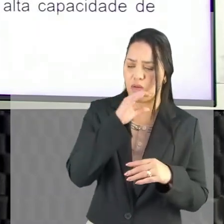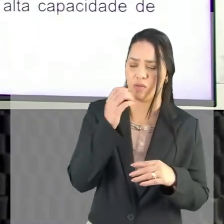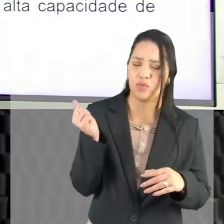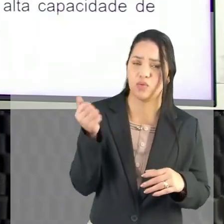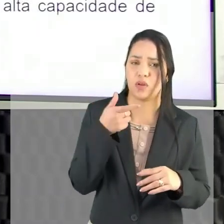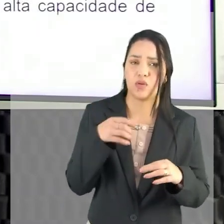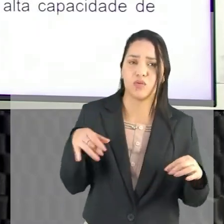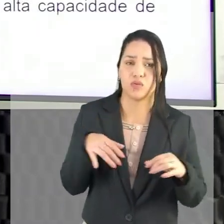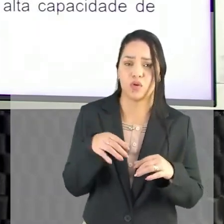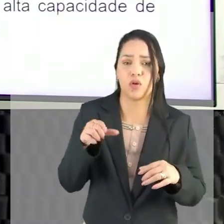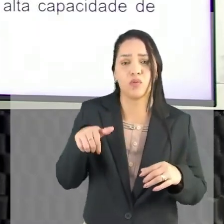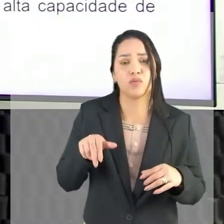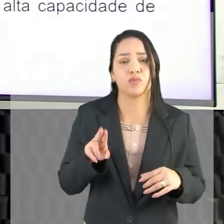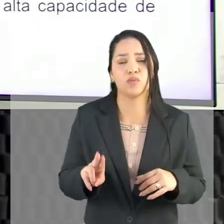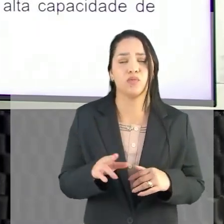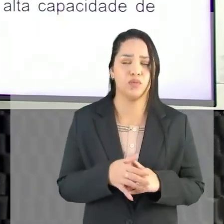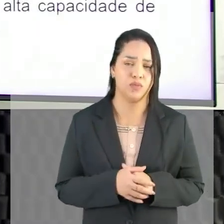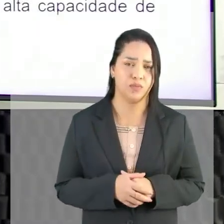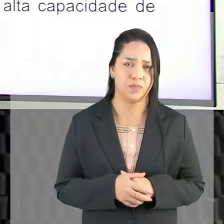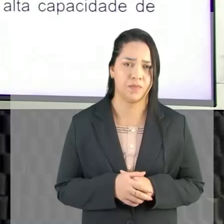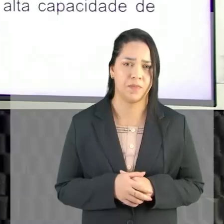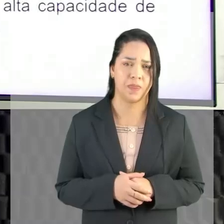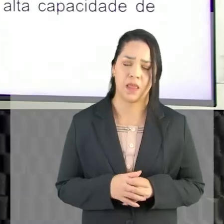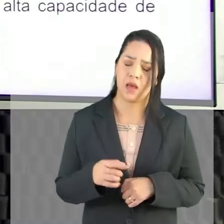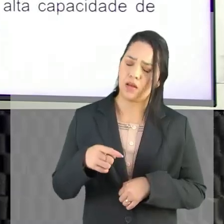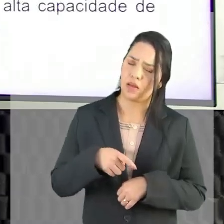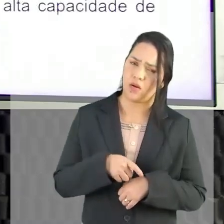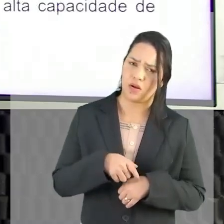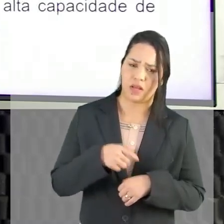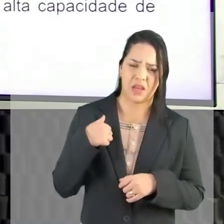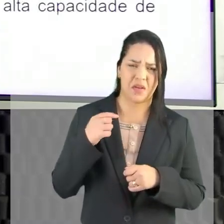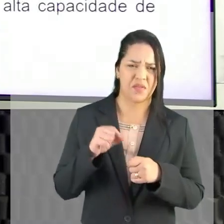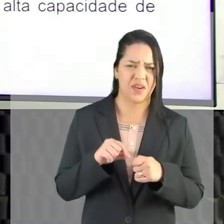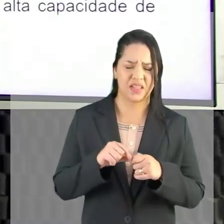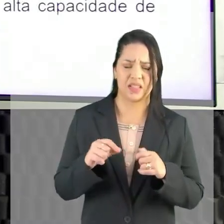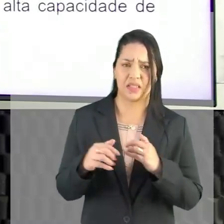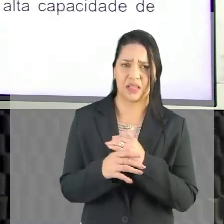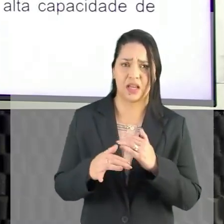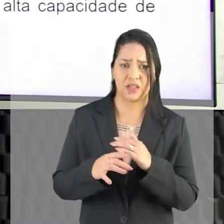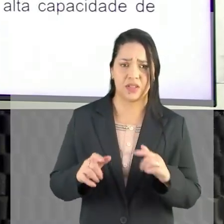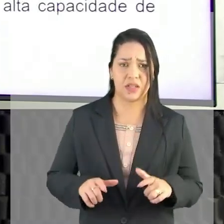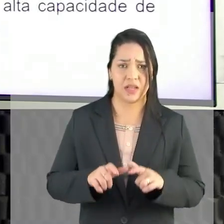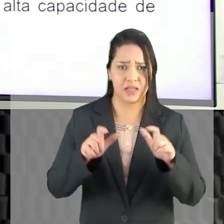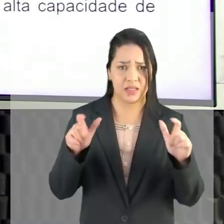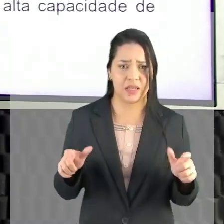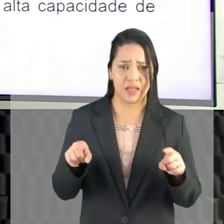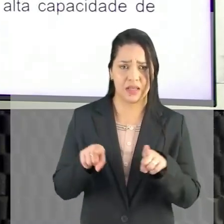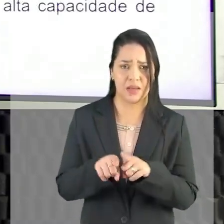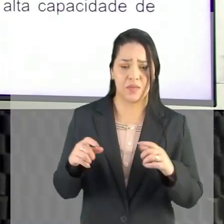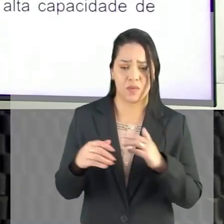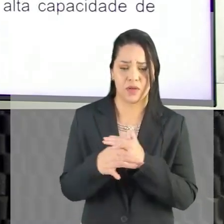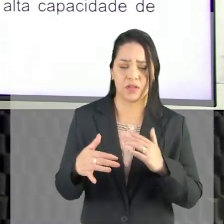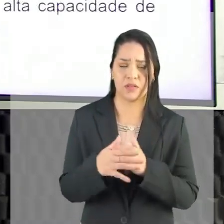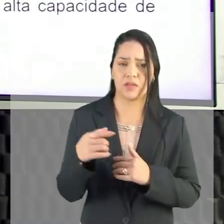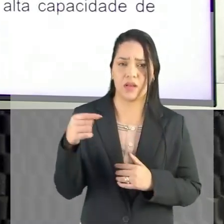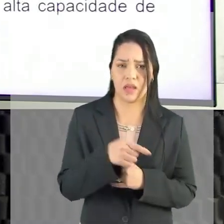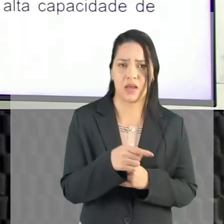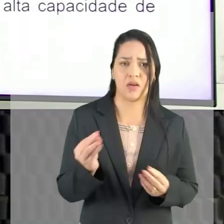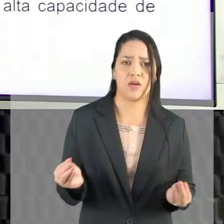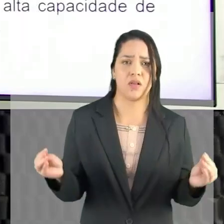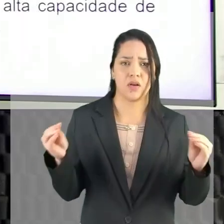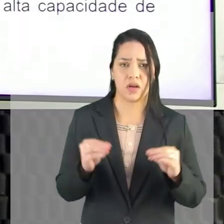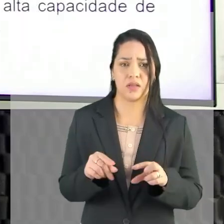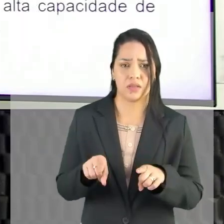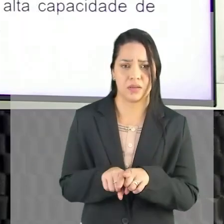nu e do que a vegetação. Então, na hora que eu faço a cidade crescer e urbanizo ela, colocando concreto